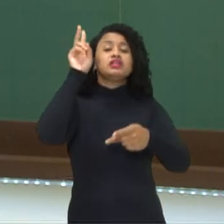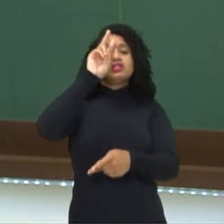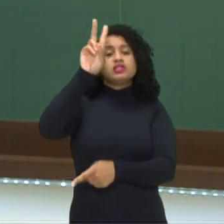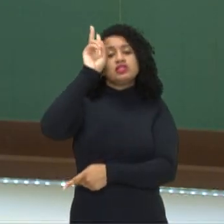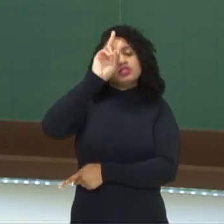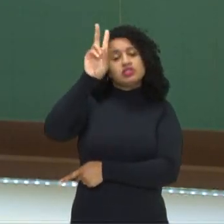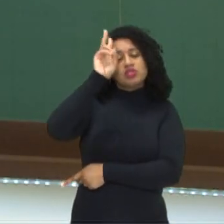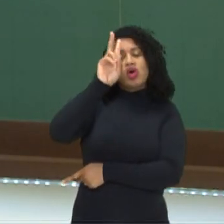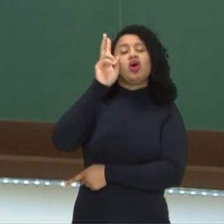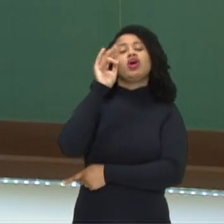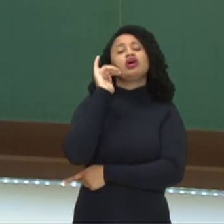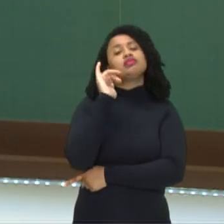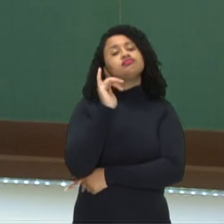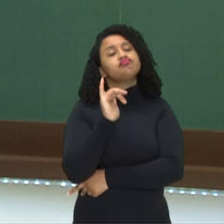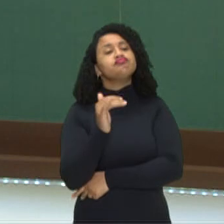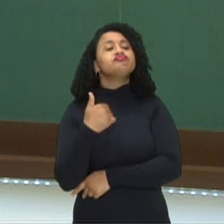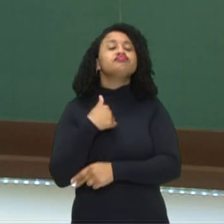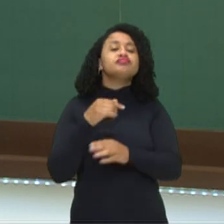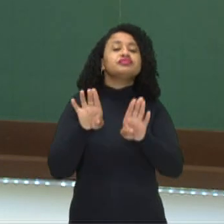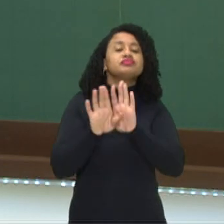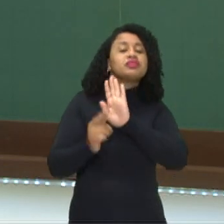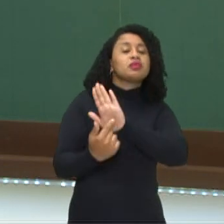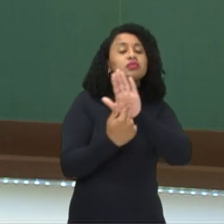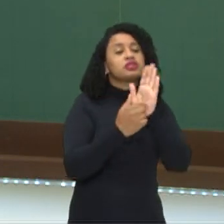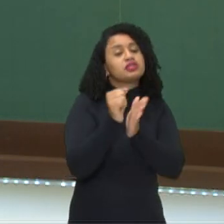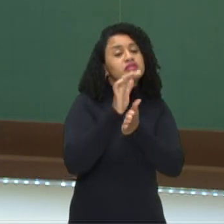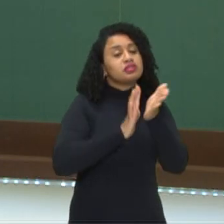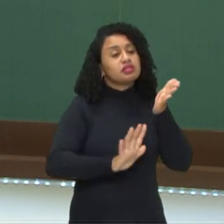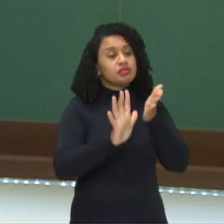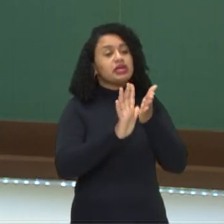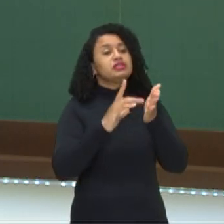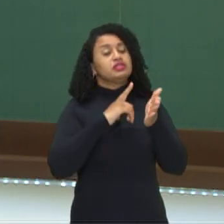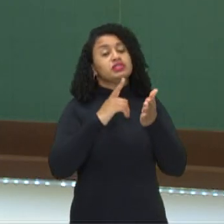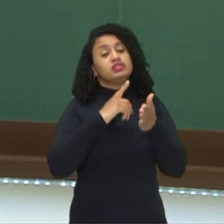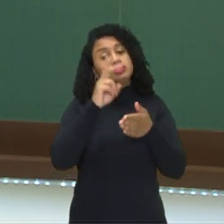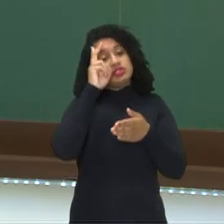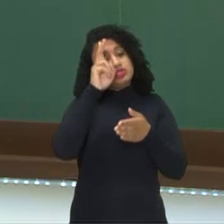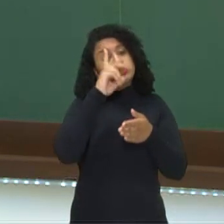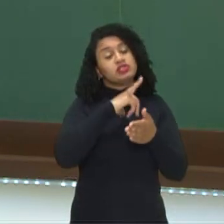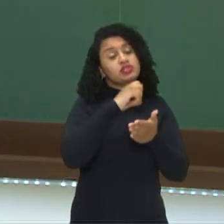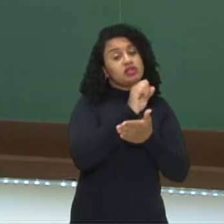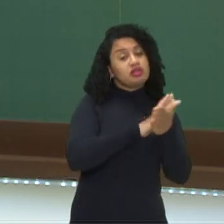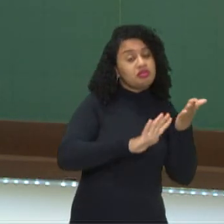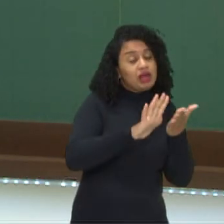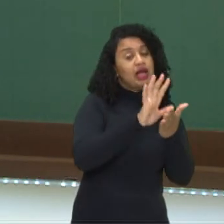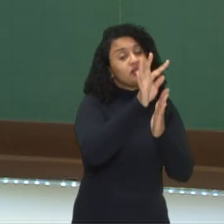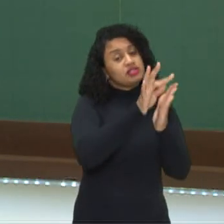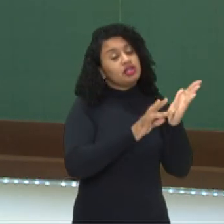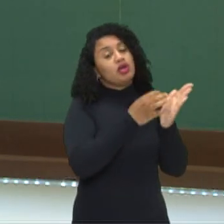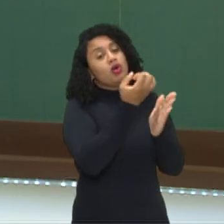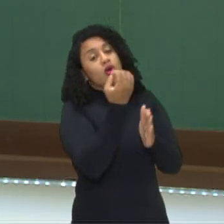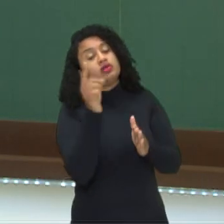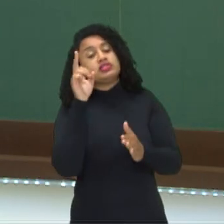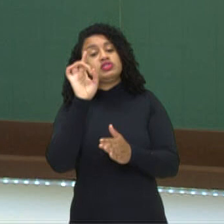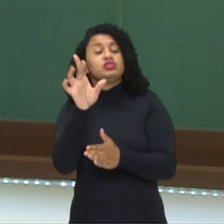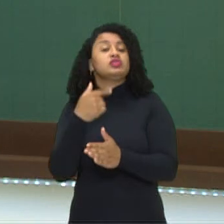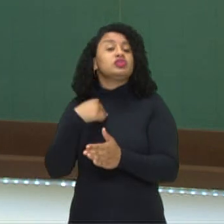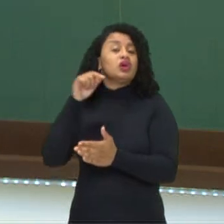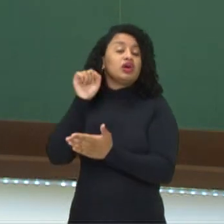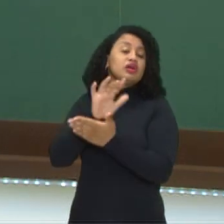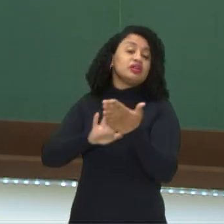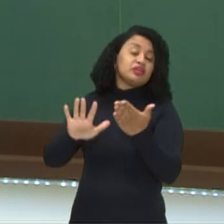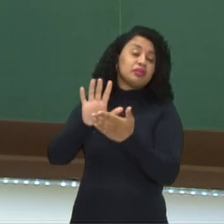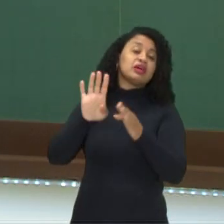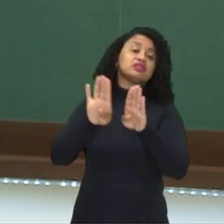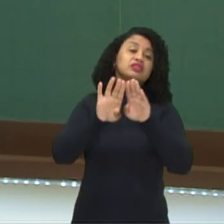histórias, contando e mostrando também essas gravuras. E tinham histórias que tinham gravuras e texto, outras só gravuras também,